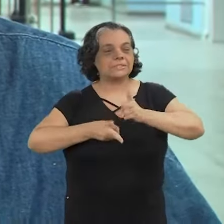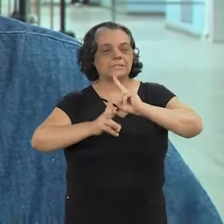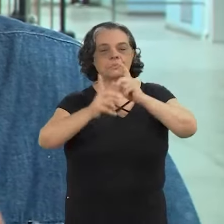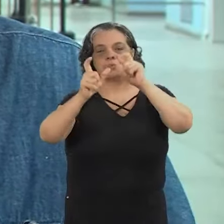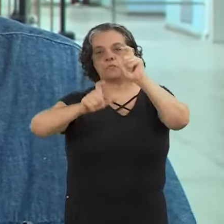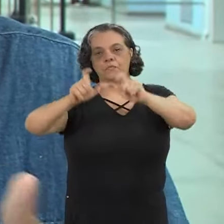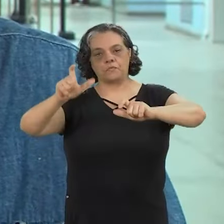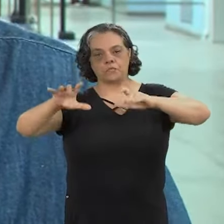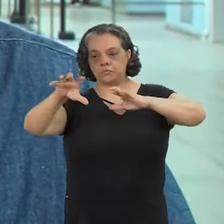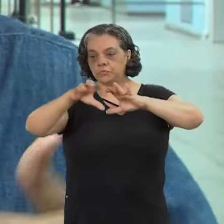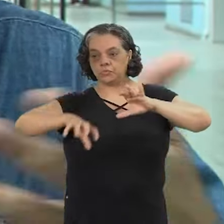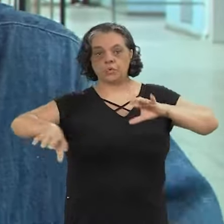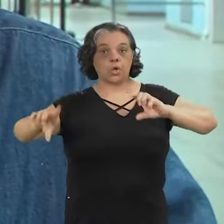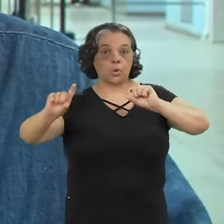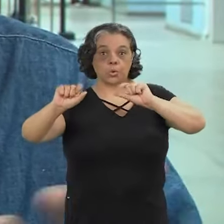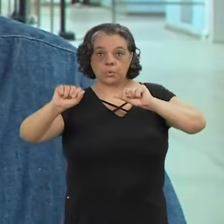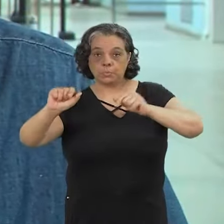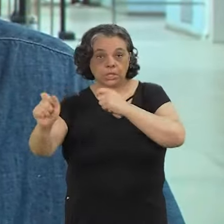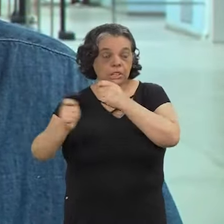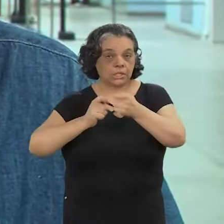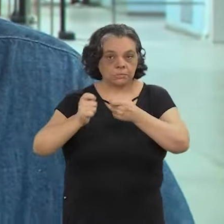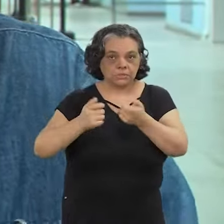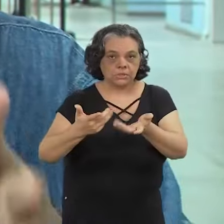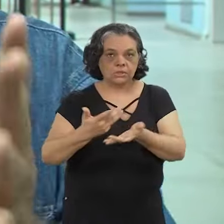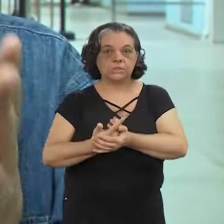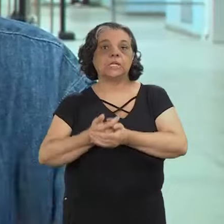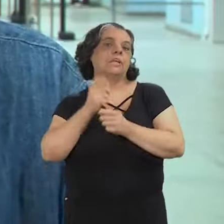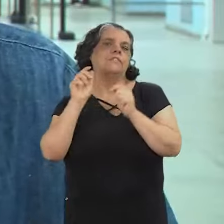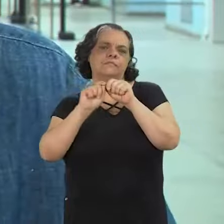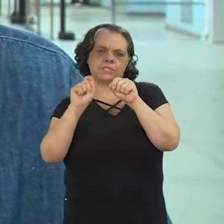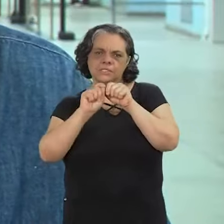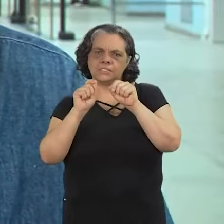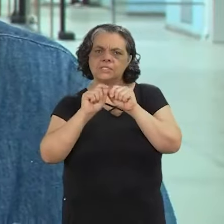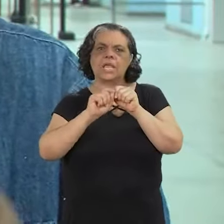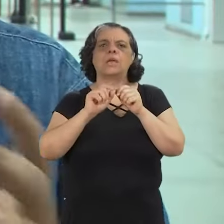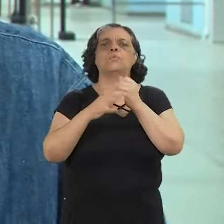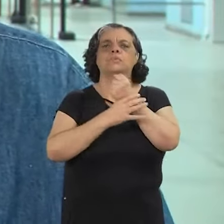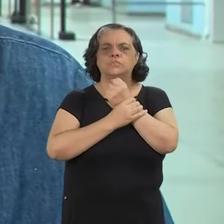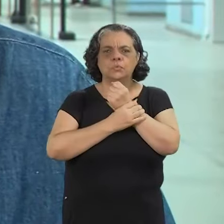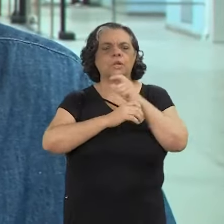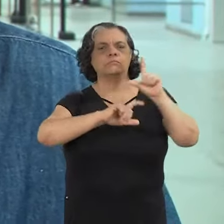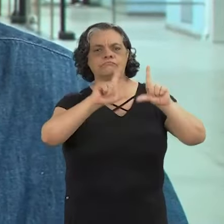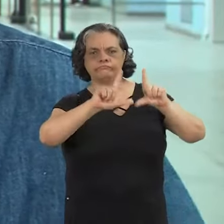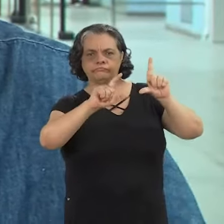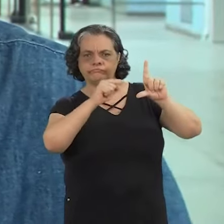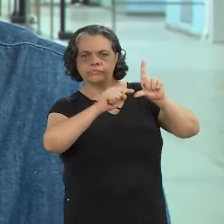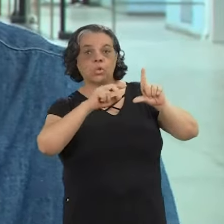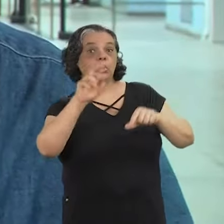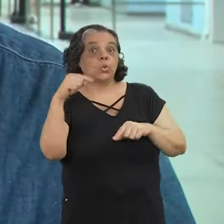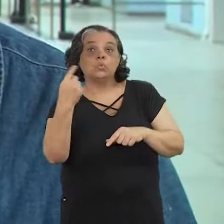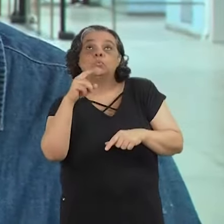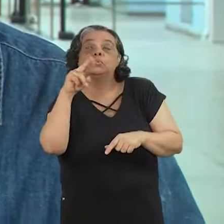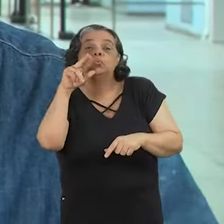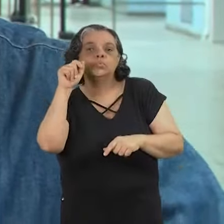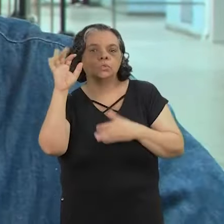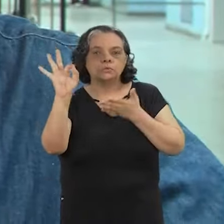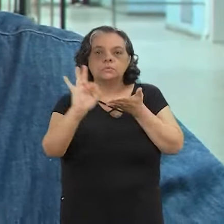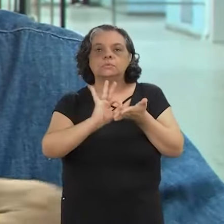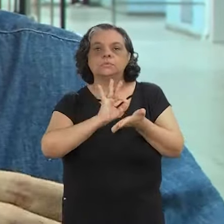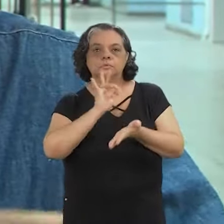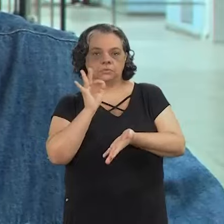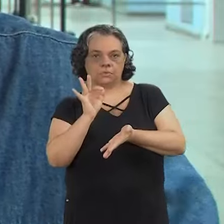foram os setores hegemônicos economicamente dominantes que fizeram a mídia que sustentar a mídia nós nunca